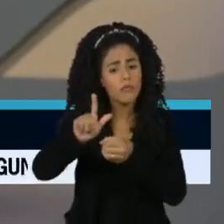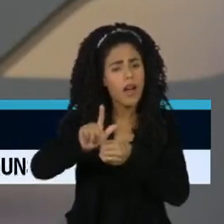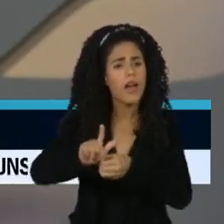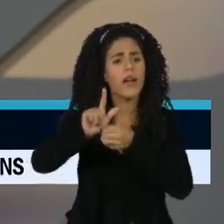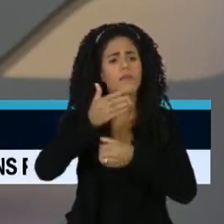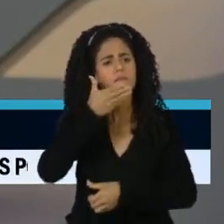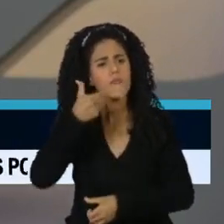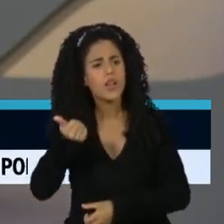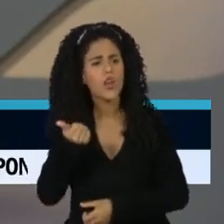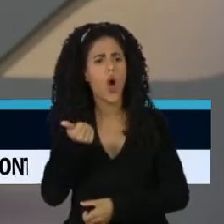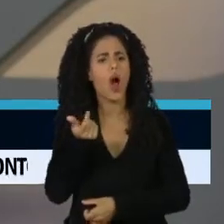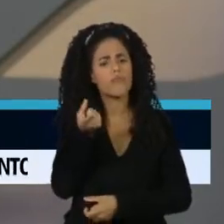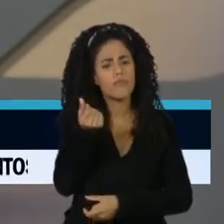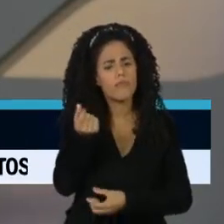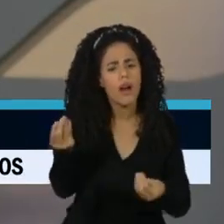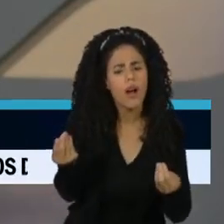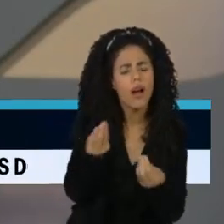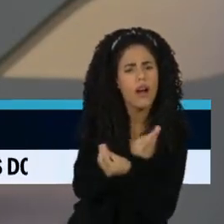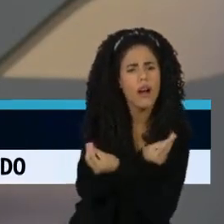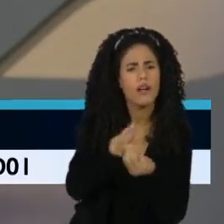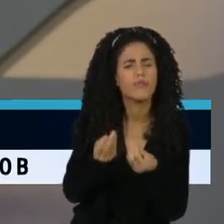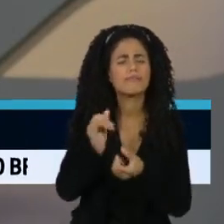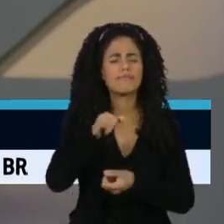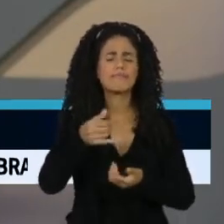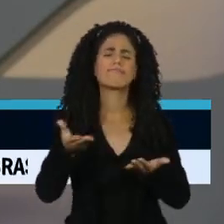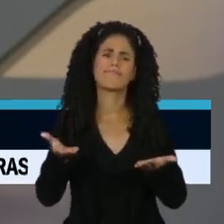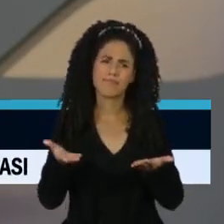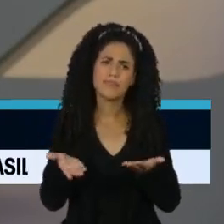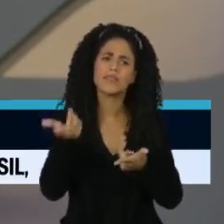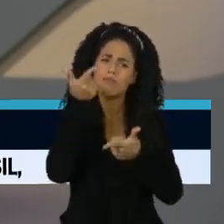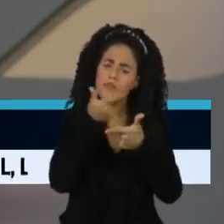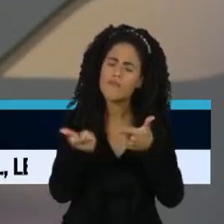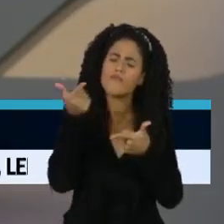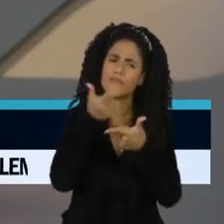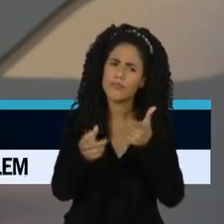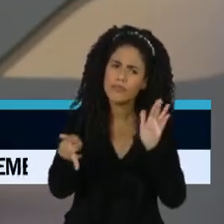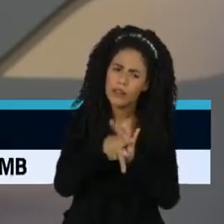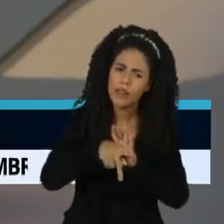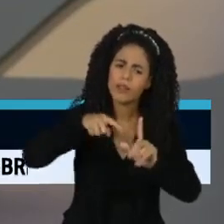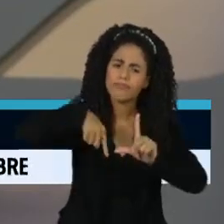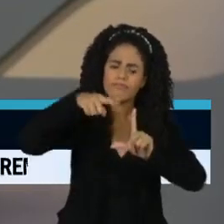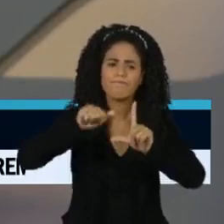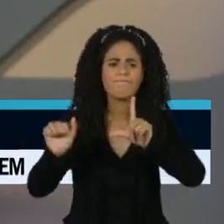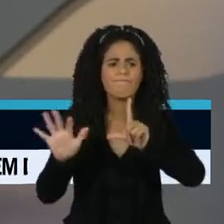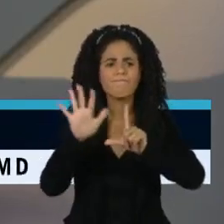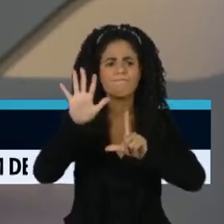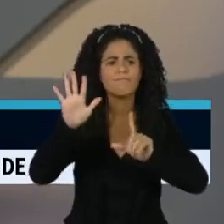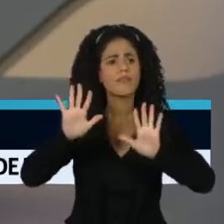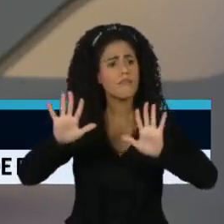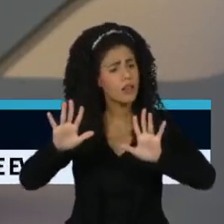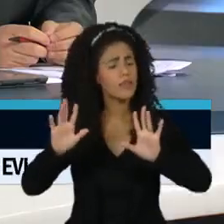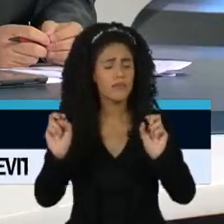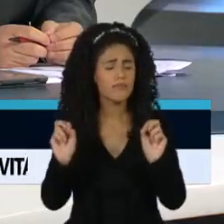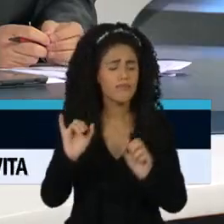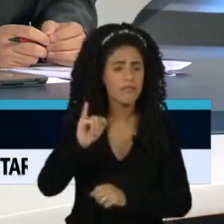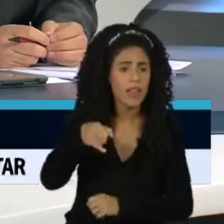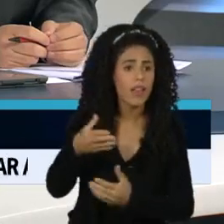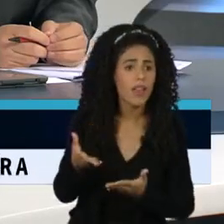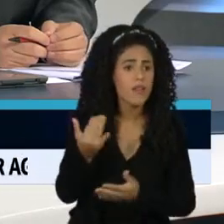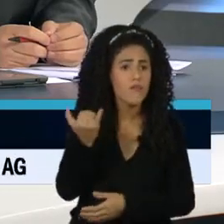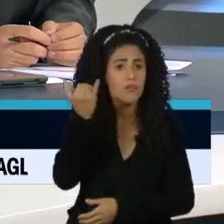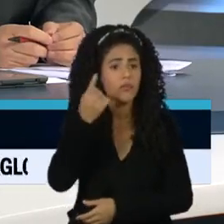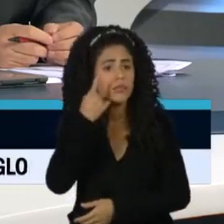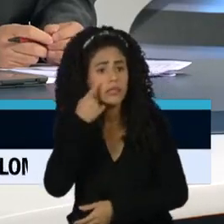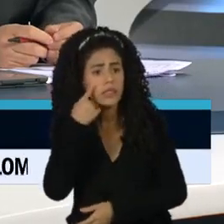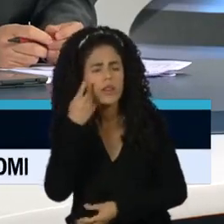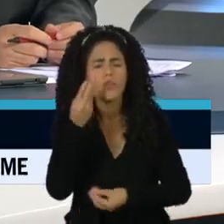gerenciamento da moeda e, portanto, um problema de inflação. Inclusive, o tema do déficit também, quer dizer,